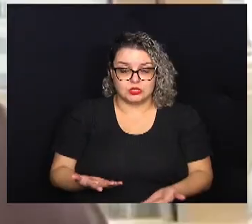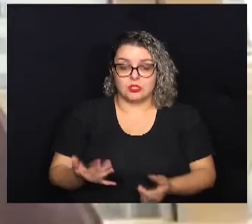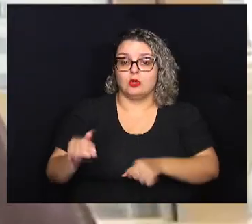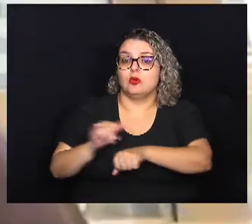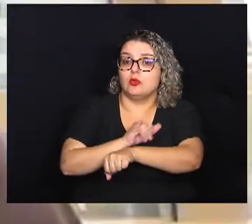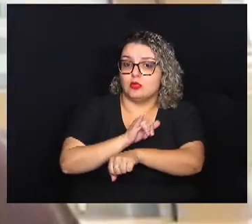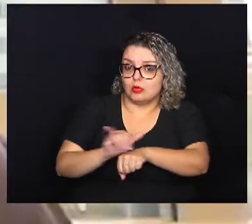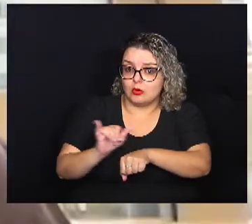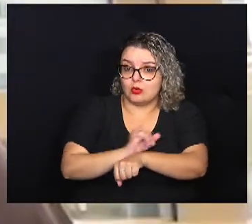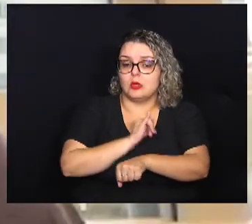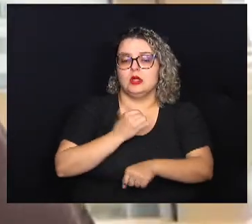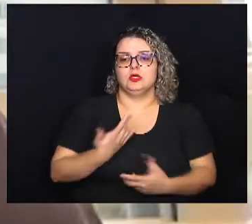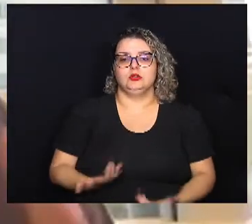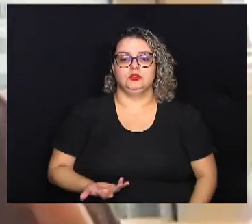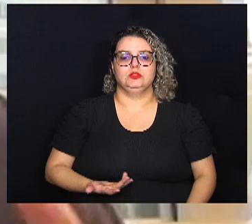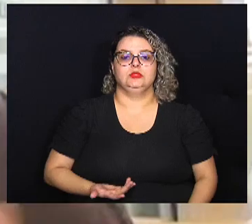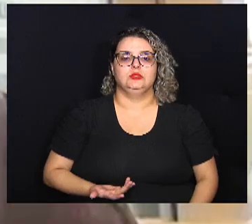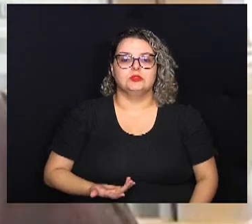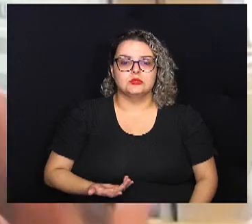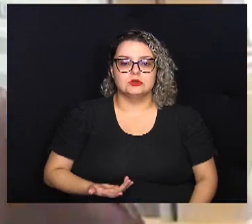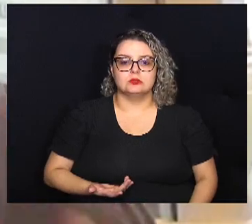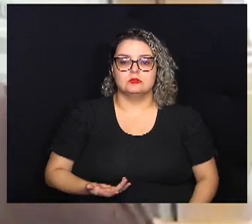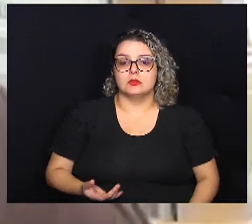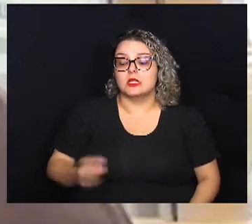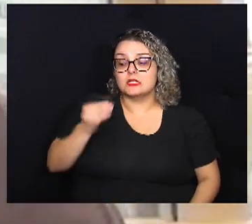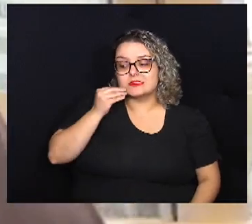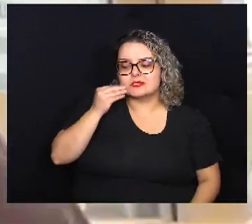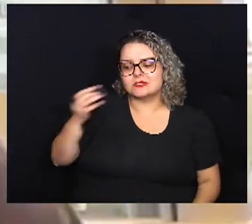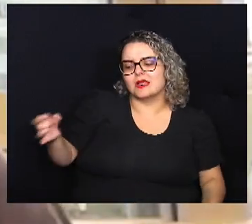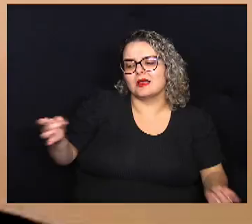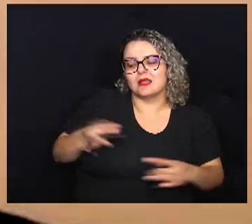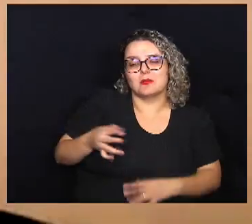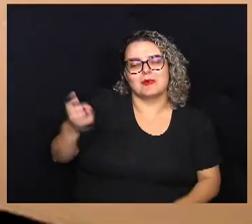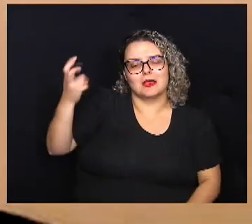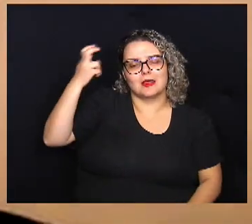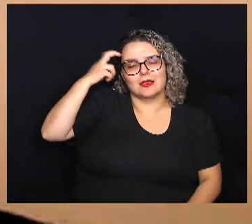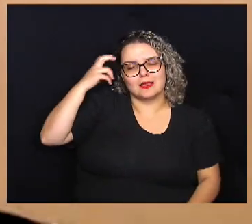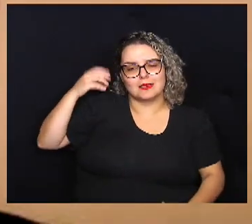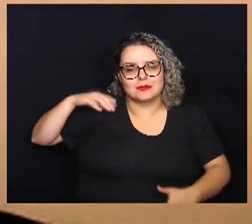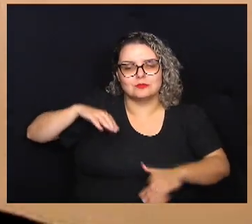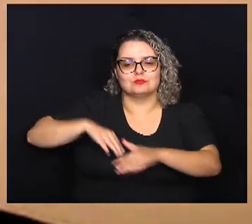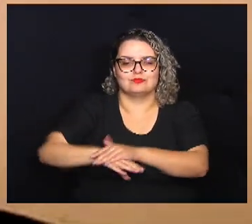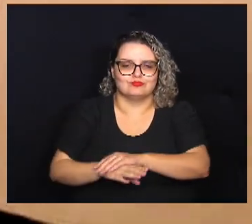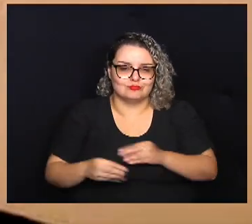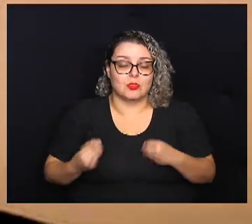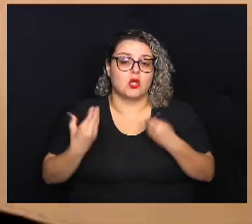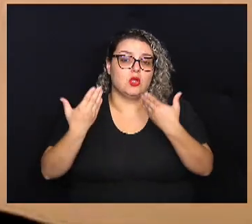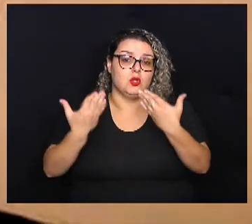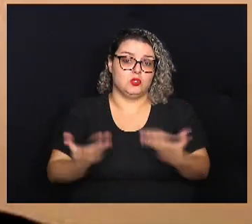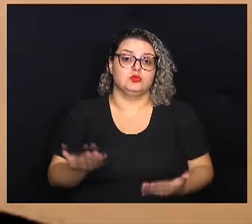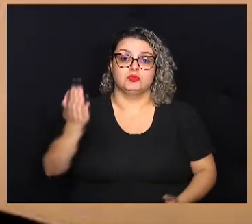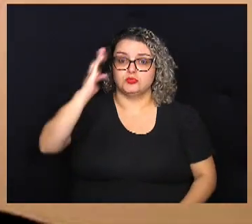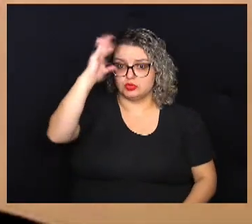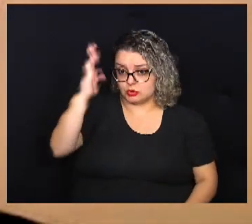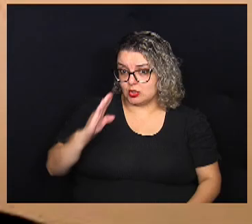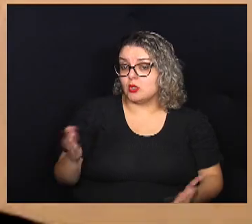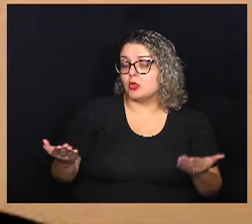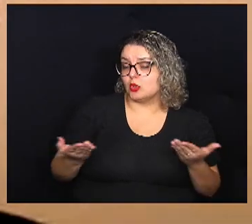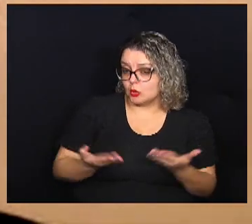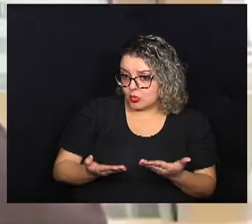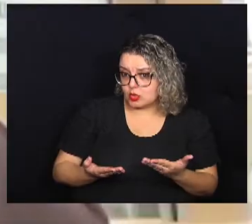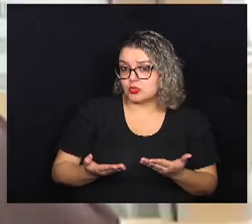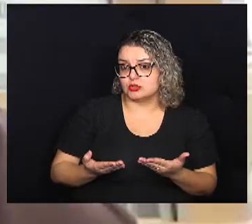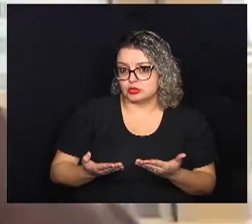de tentar erradicar a cultura que é colocada no Brasil hoje, que